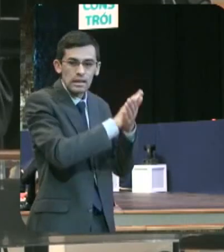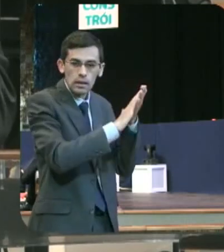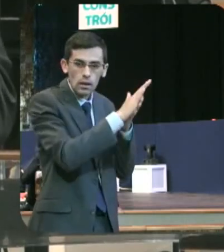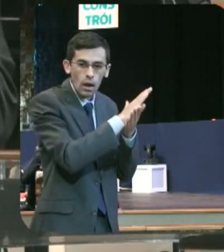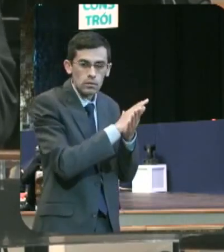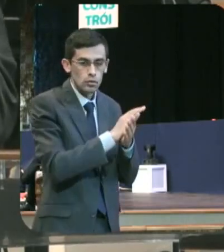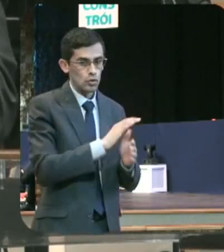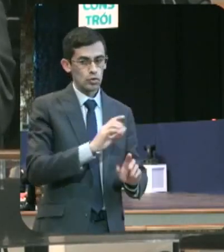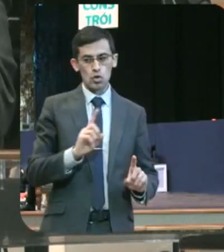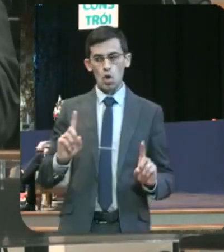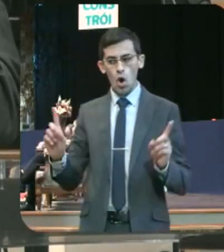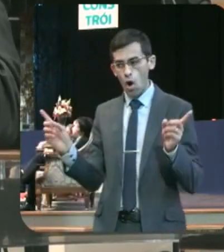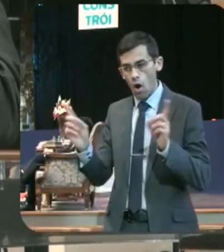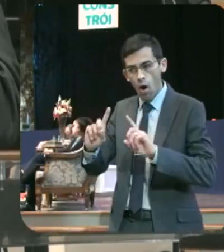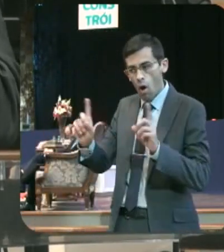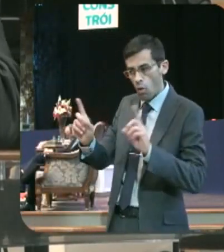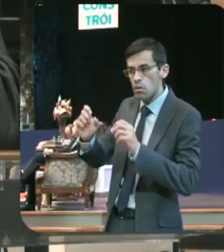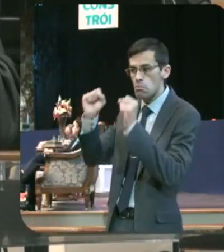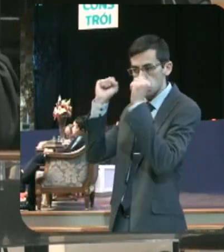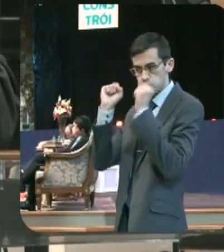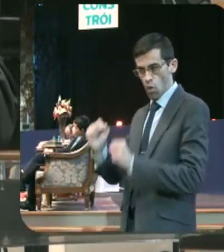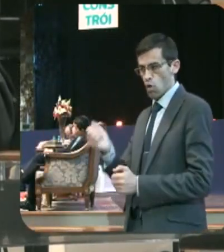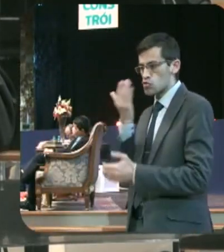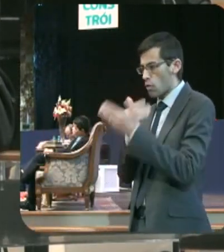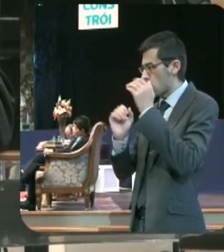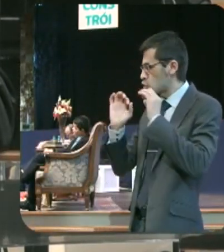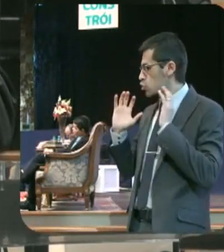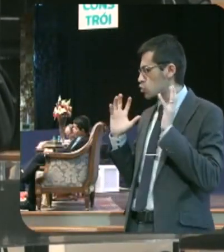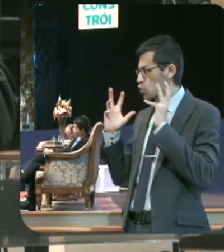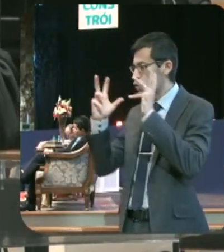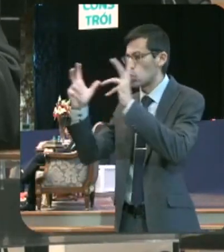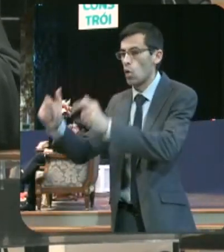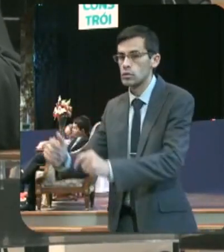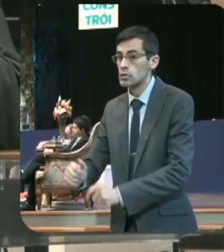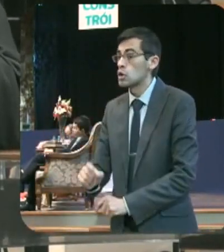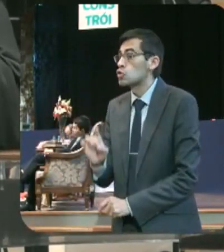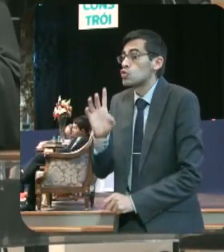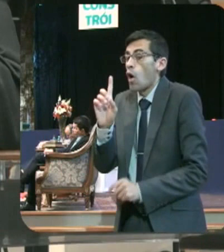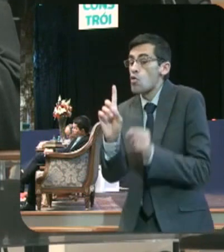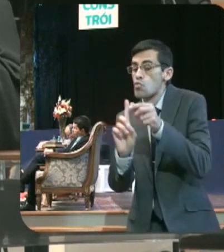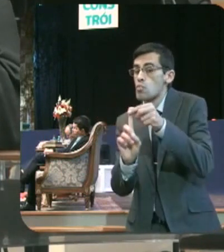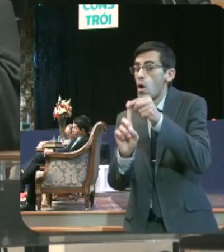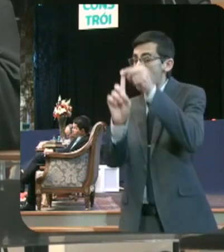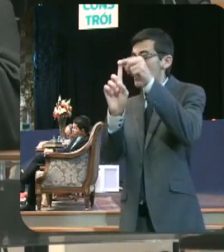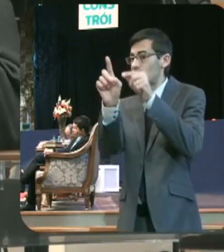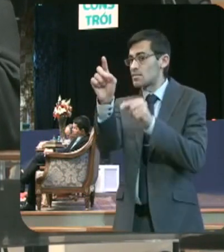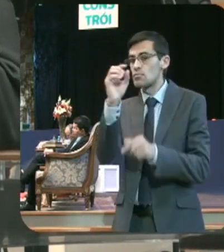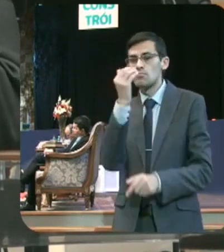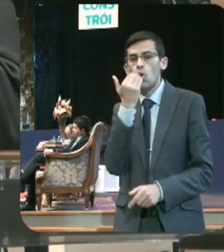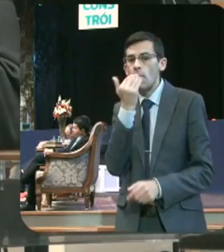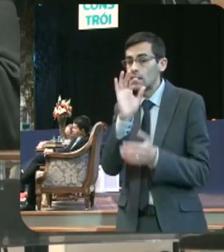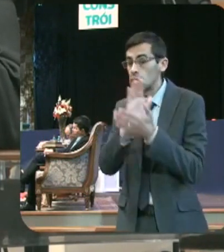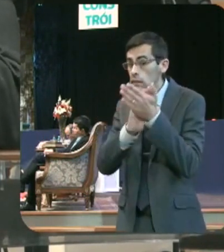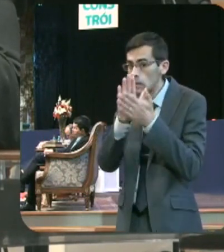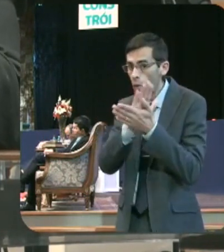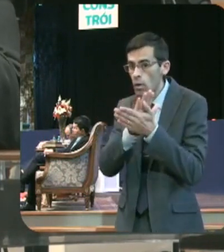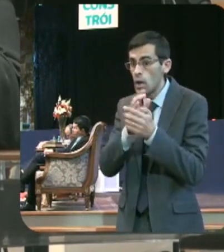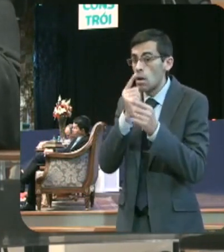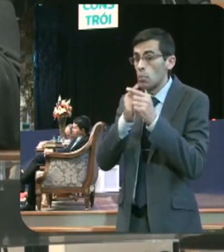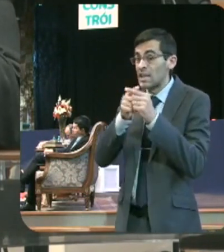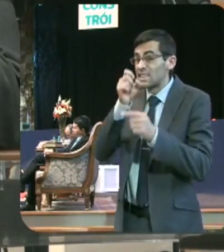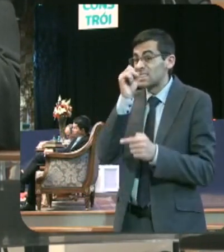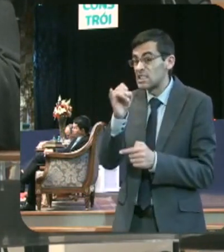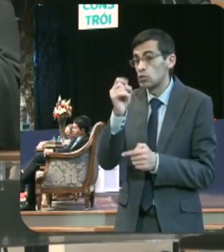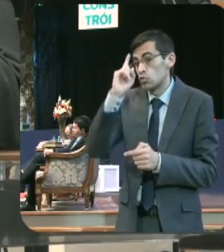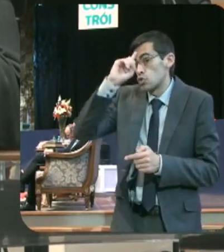falei: não, Deus disse que eu posso comer de todas, menos dessa aqui, porque no dia